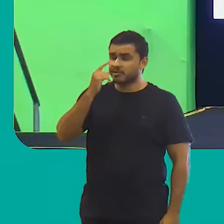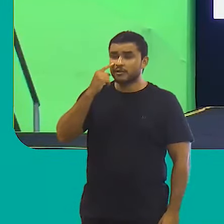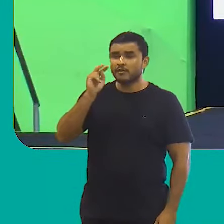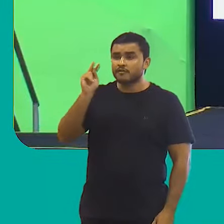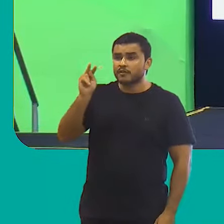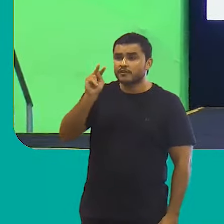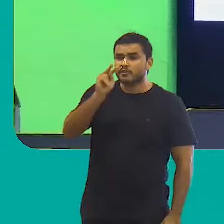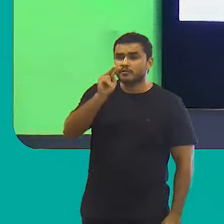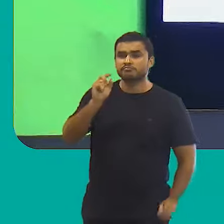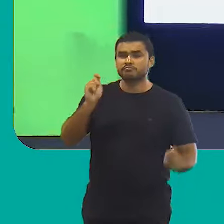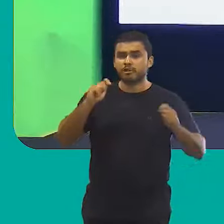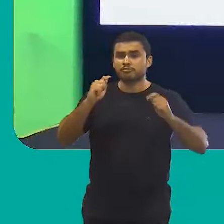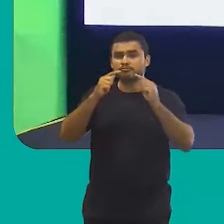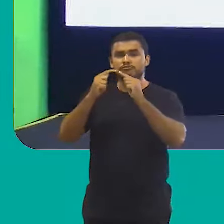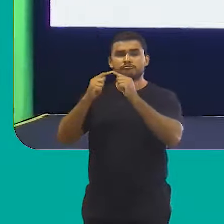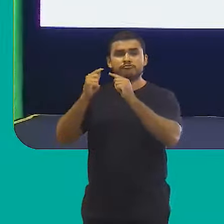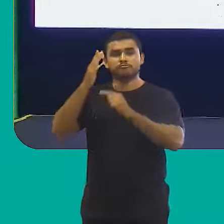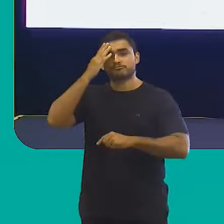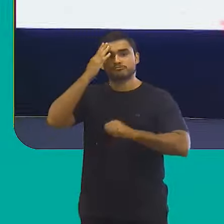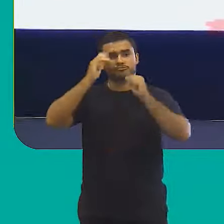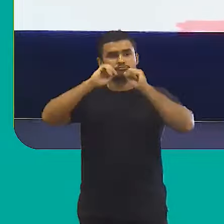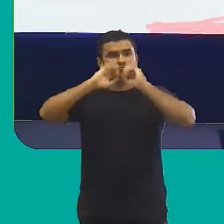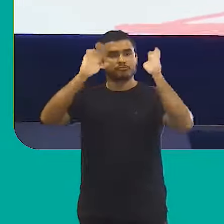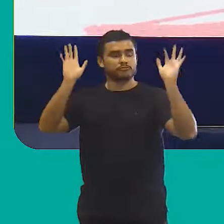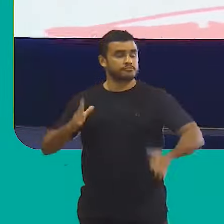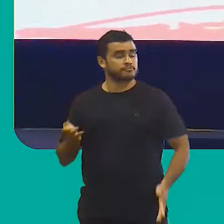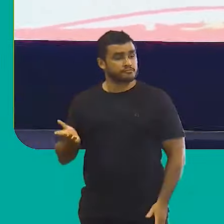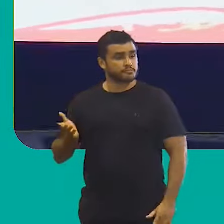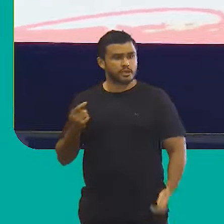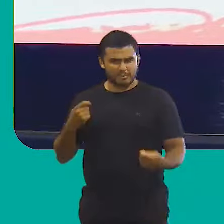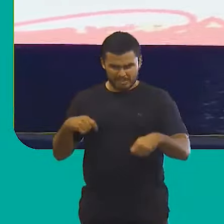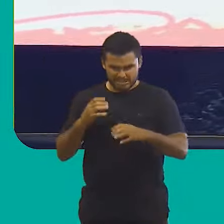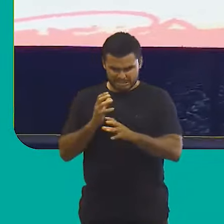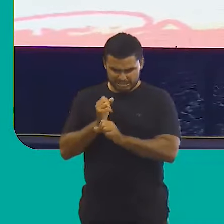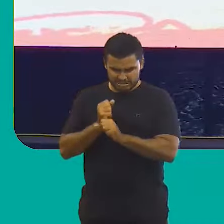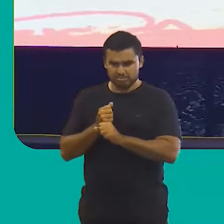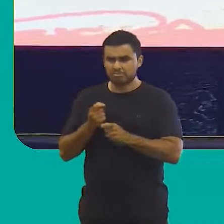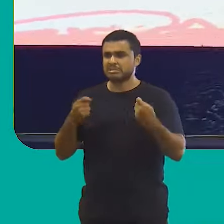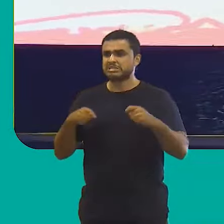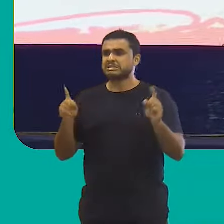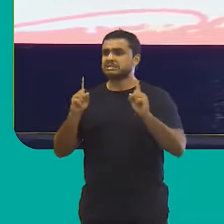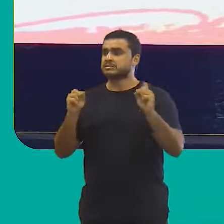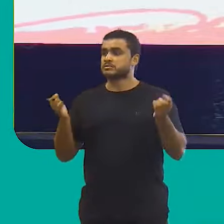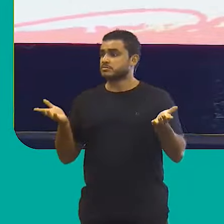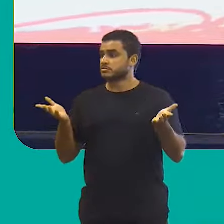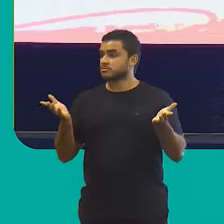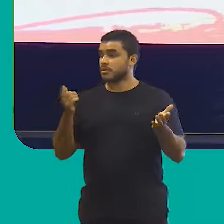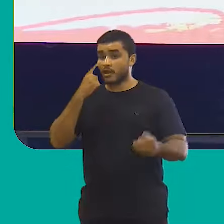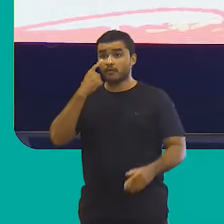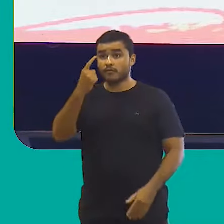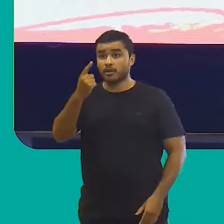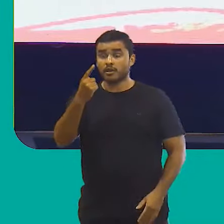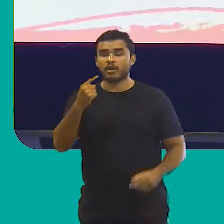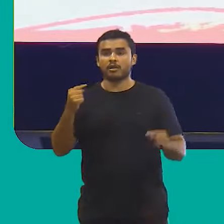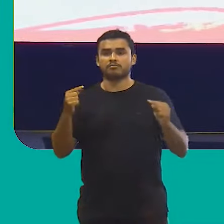Você precisou fazer alguma conta? Não. Você precisou relacionar alguma coisa? Não. Você só precisou olhar e saber,